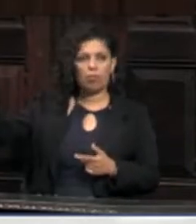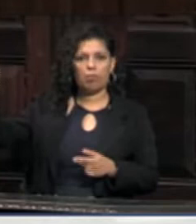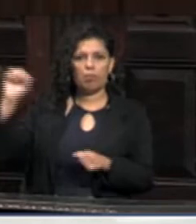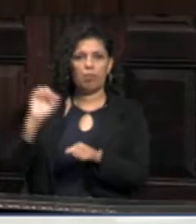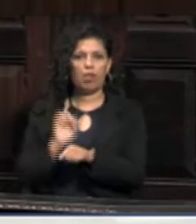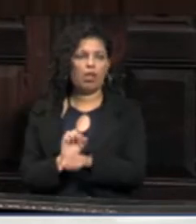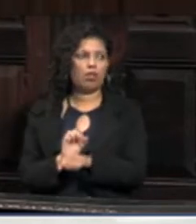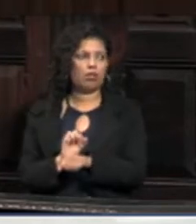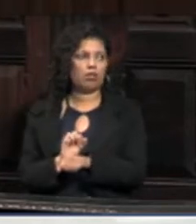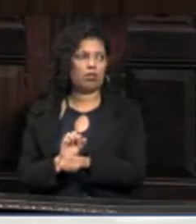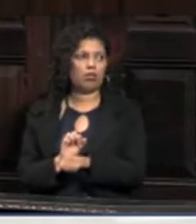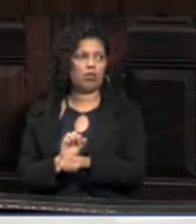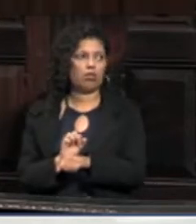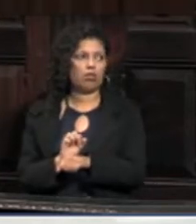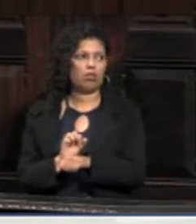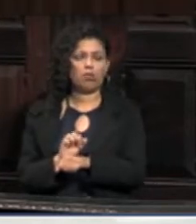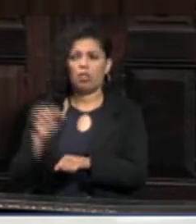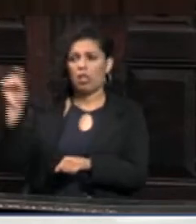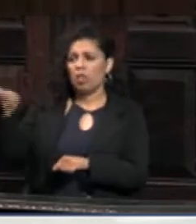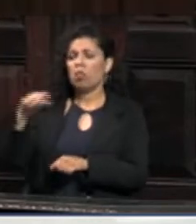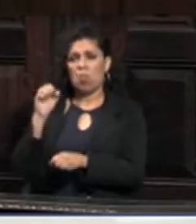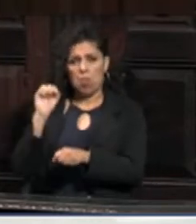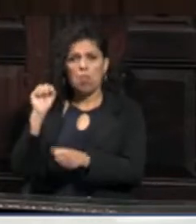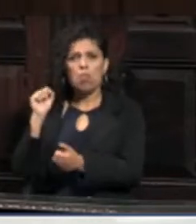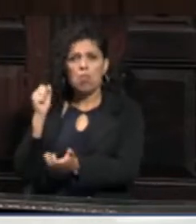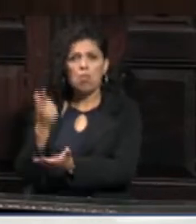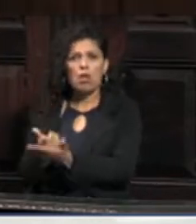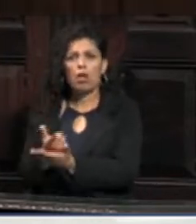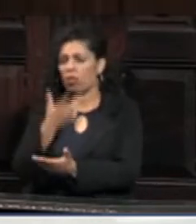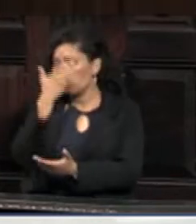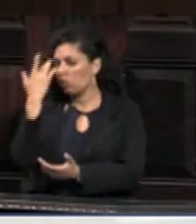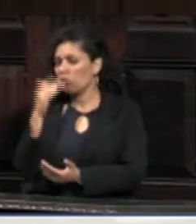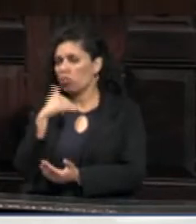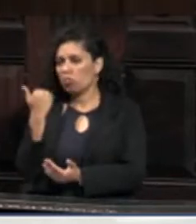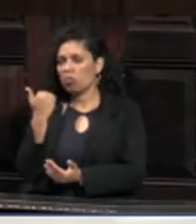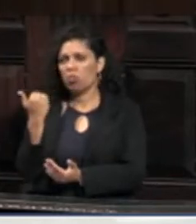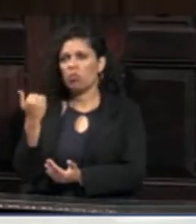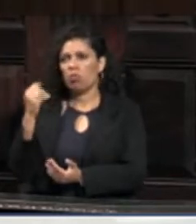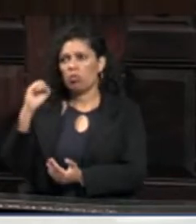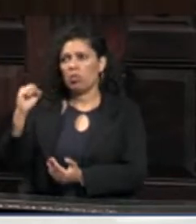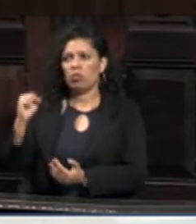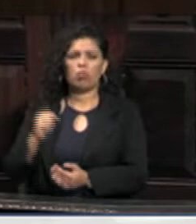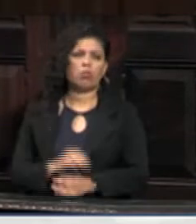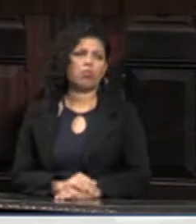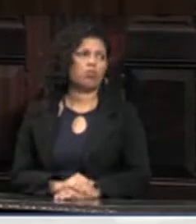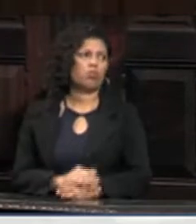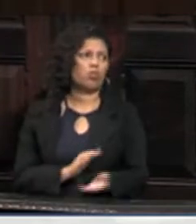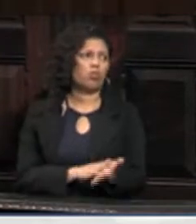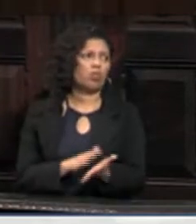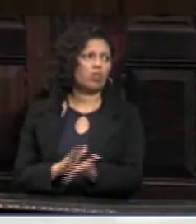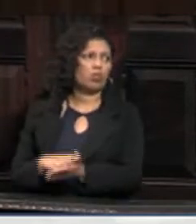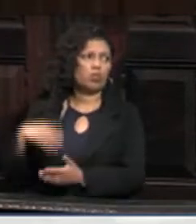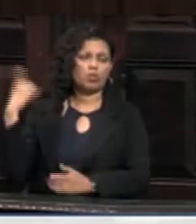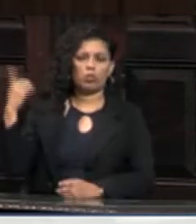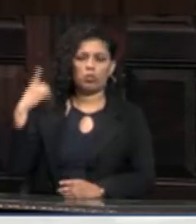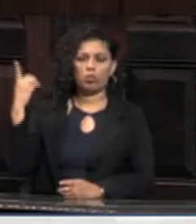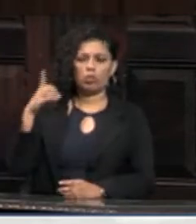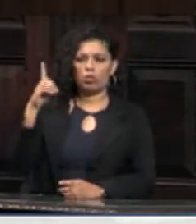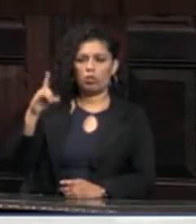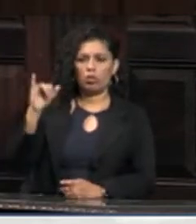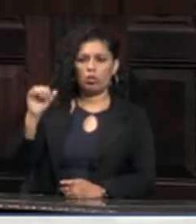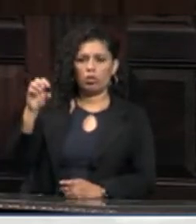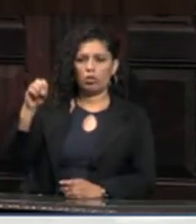pagando pelas mortes que ele fez aqui no estado do Rio de Janeiro. Então, parabéns ao deputado Dionísio, que